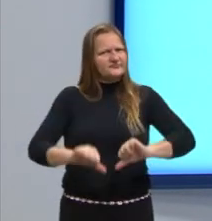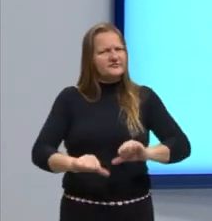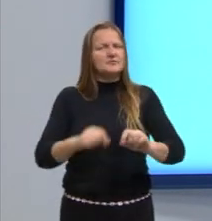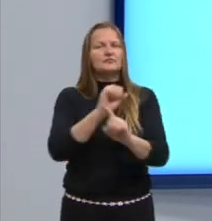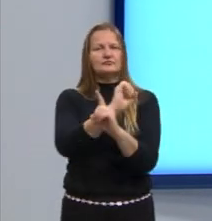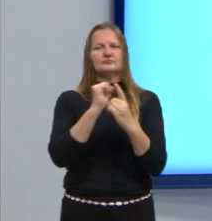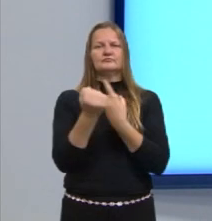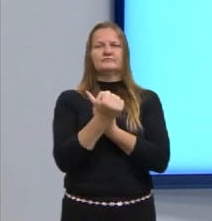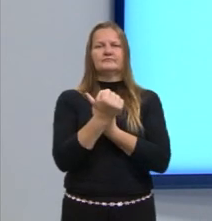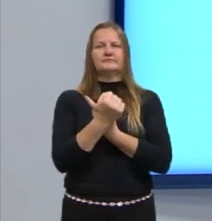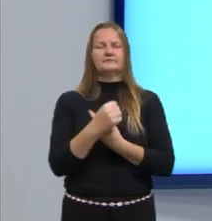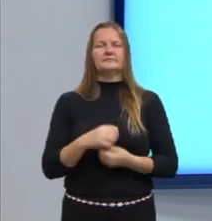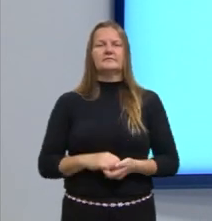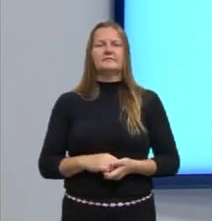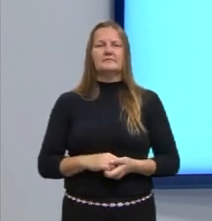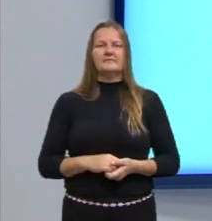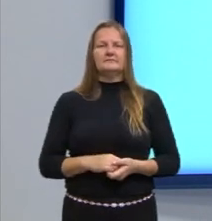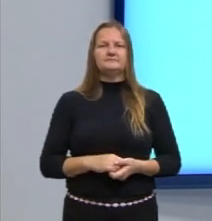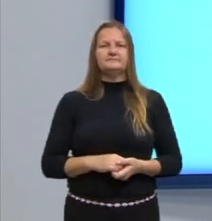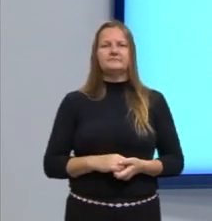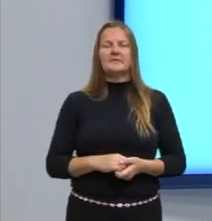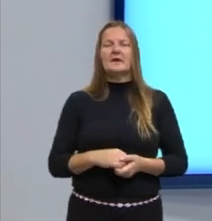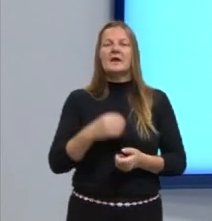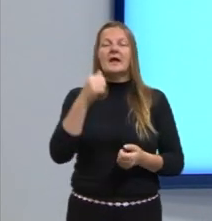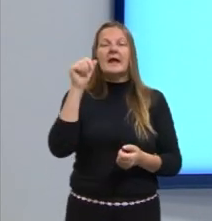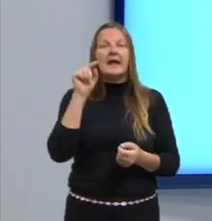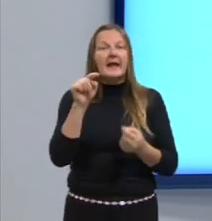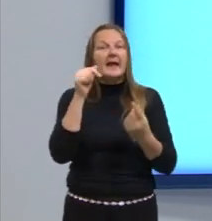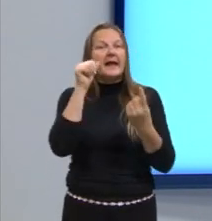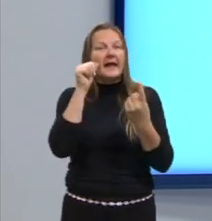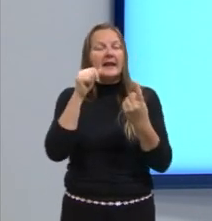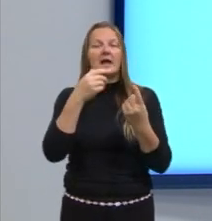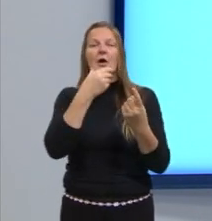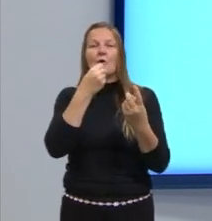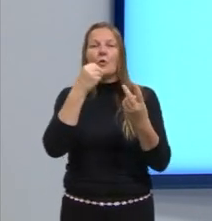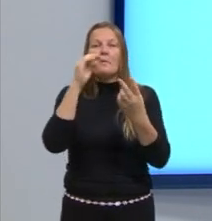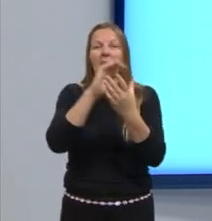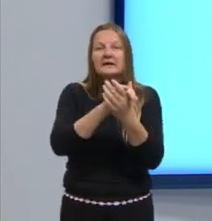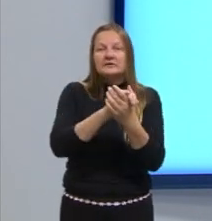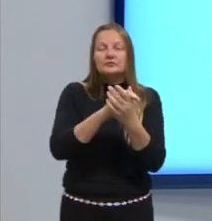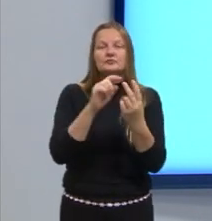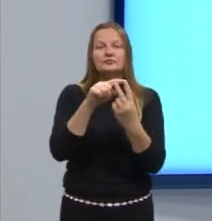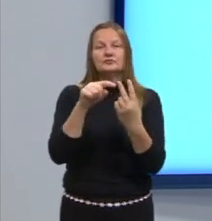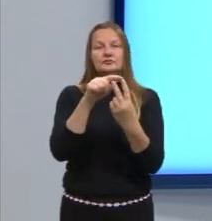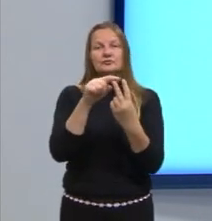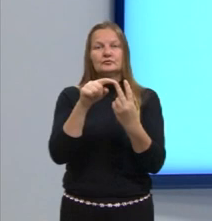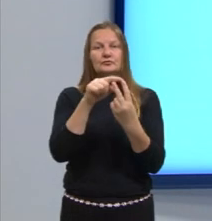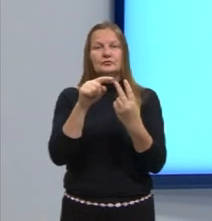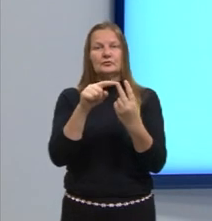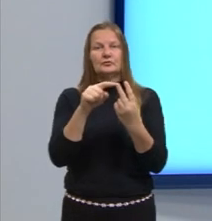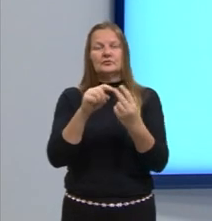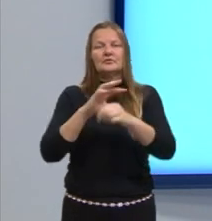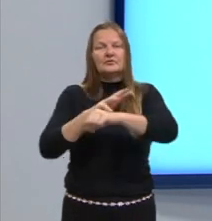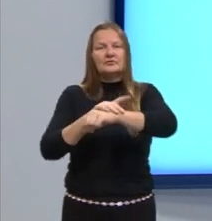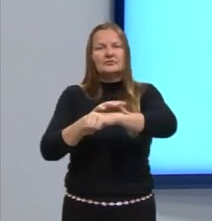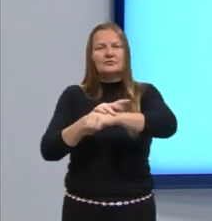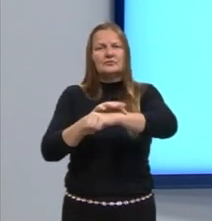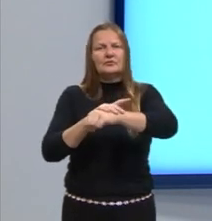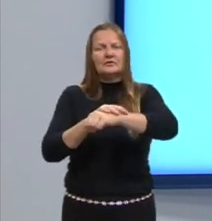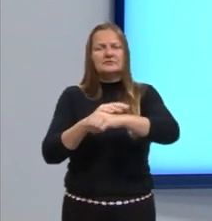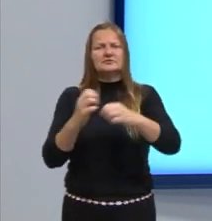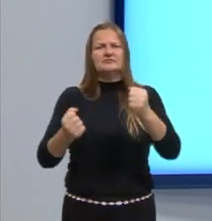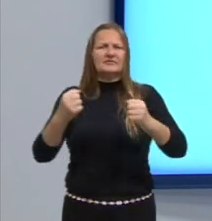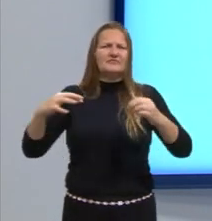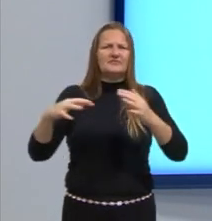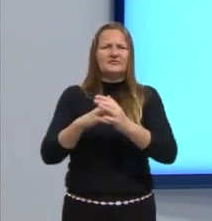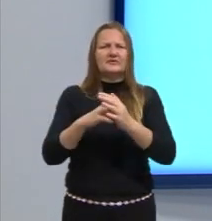enfim inclusive né ela e o marido dela eles morreram o marido dela ele na verdade ele ficou doente mas morreu num acidente né